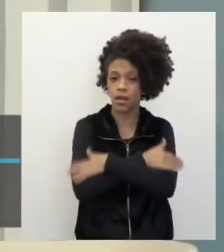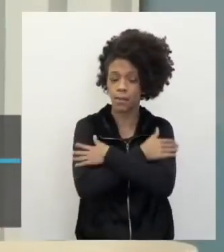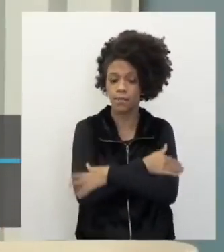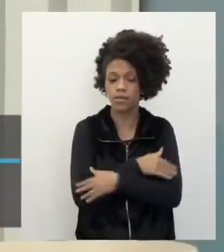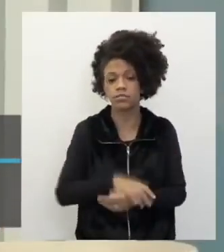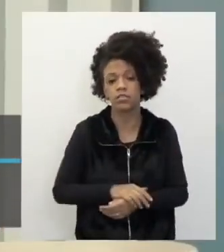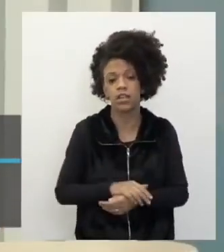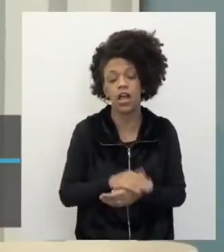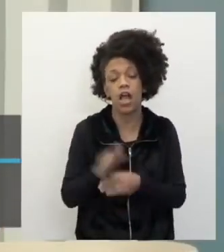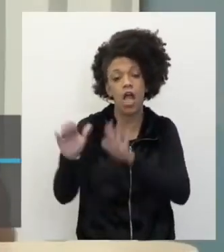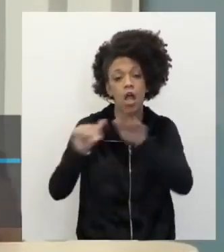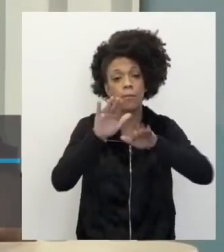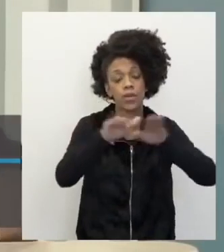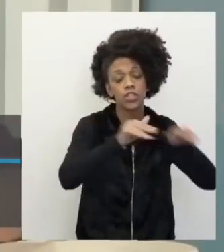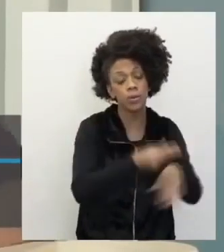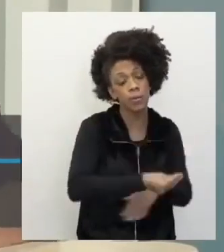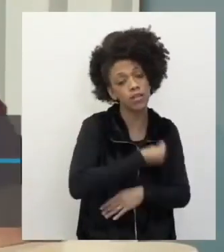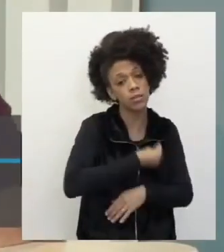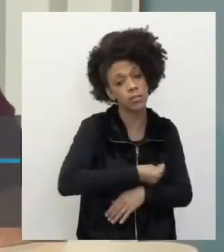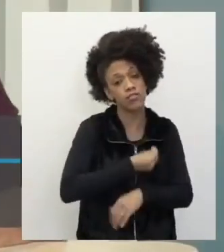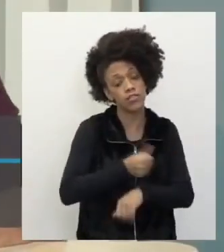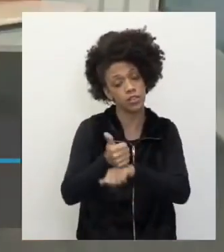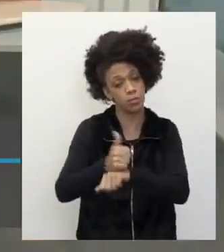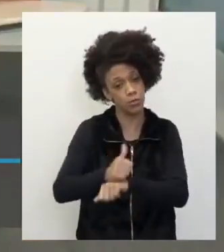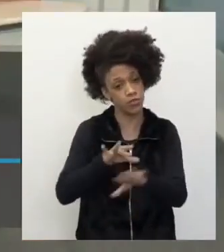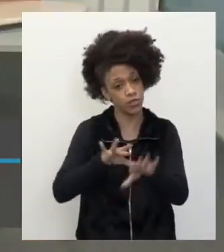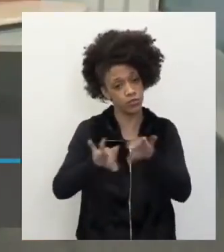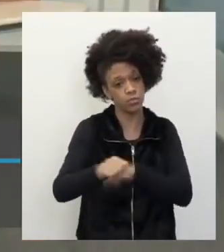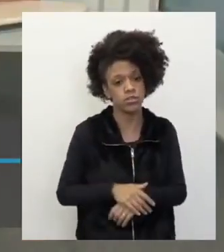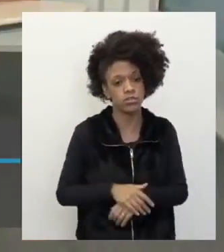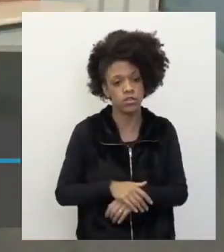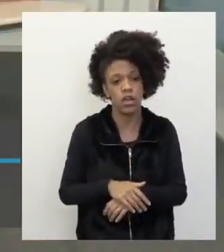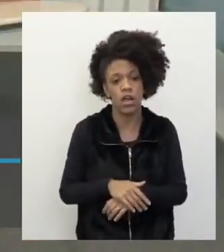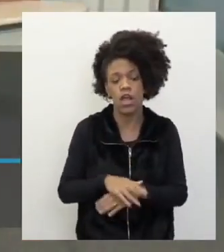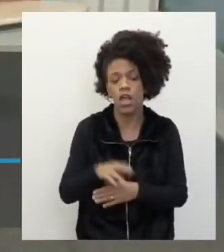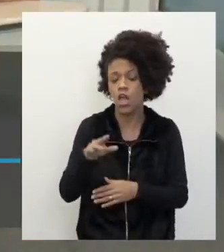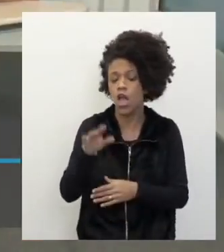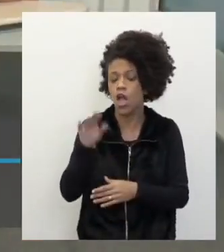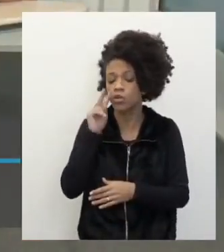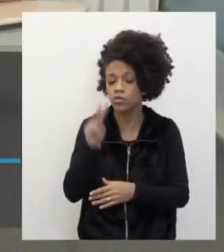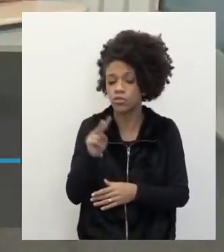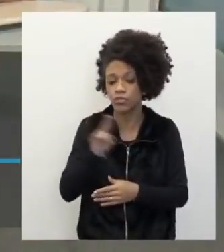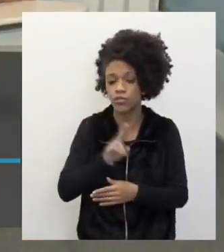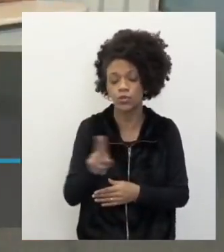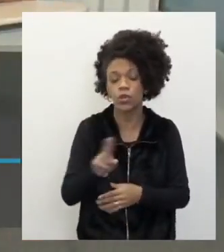é uma chamada para a vida, para a profissão. Olha, eu não peguei aqui o nome da pessoa, mas assim...